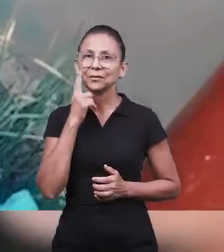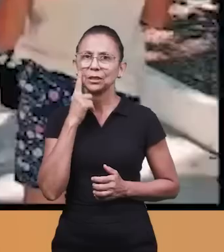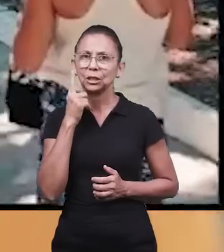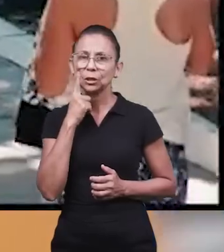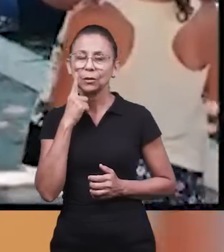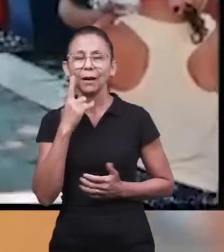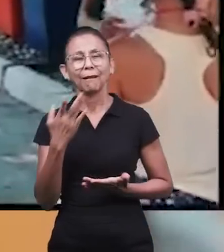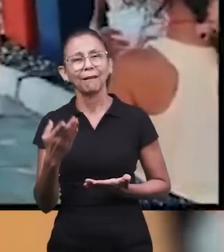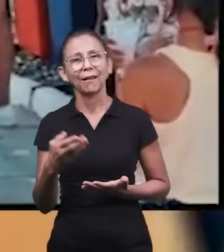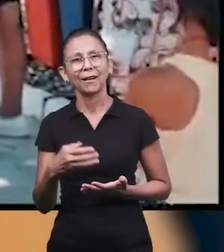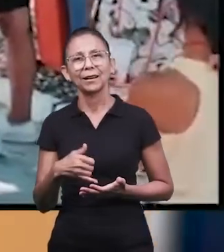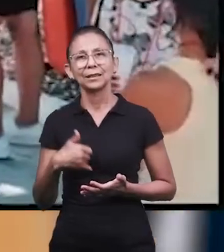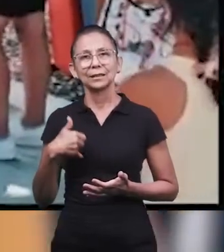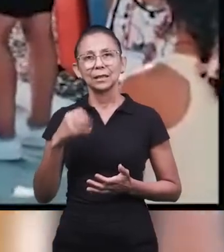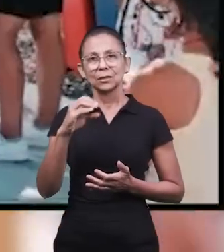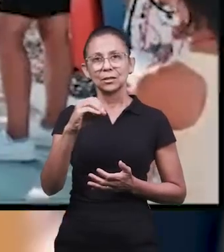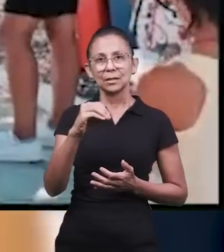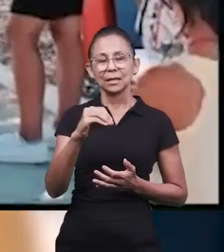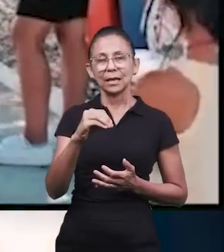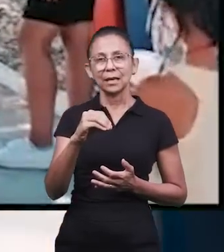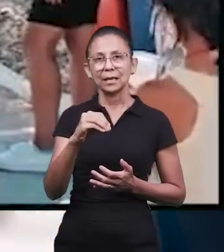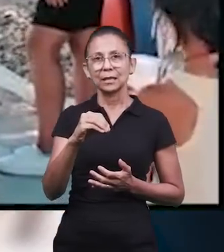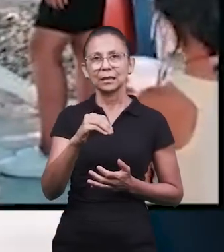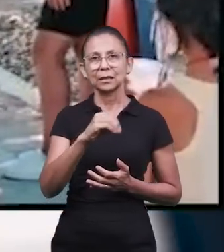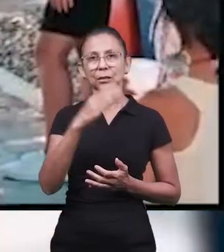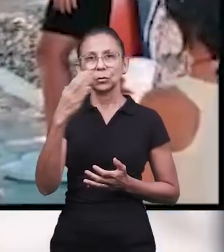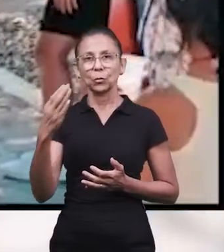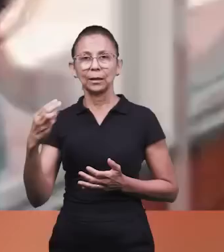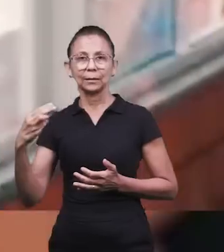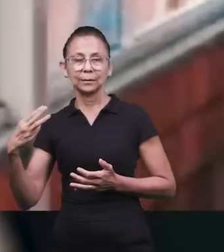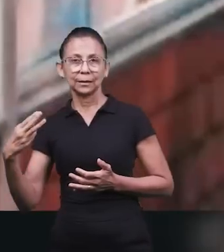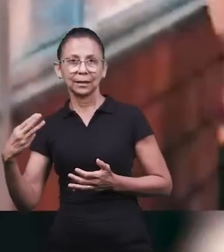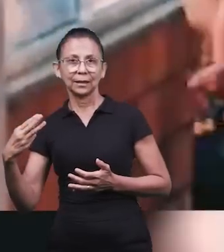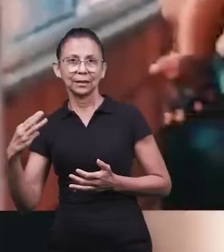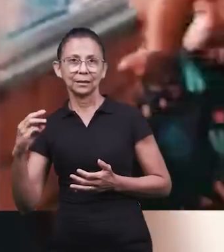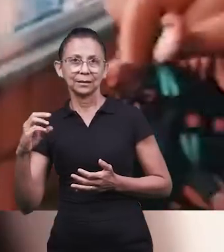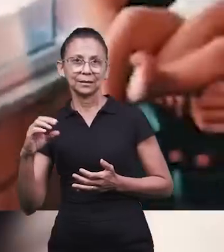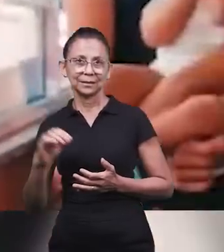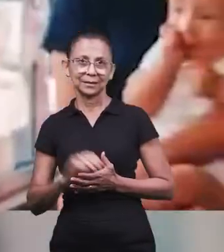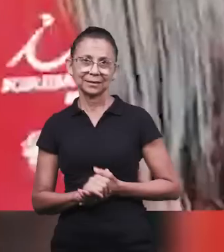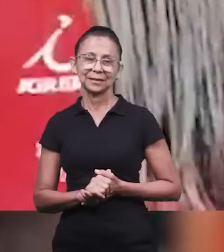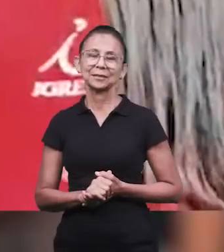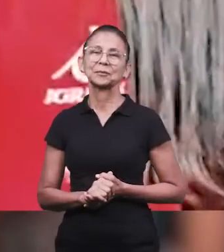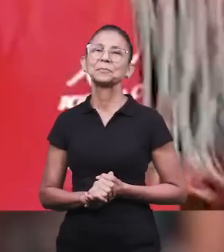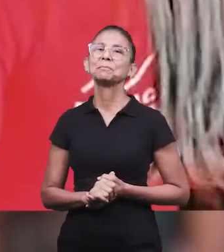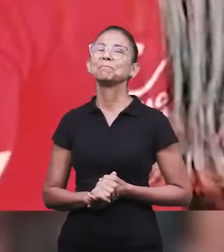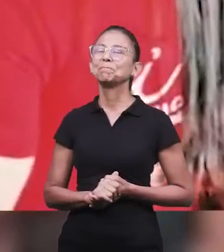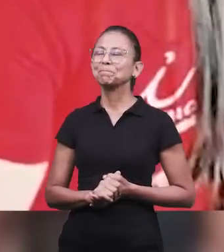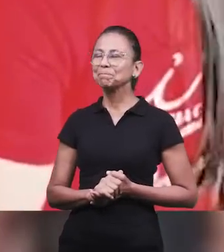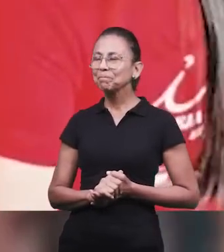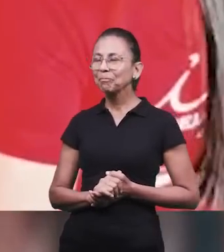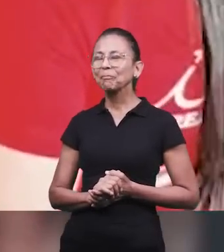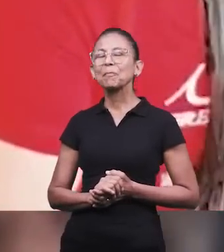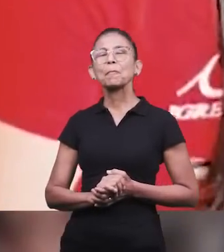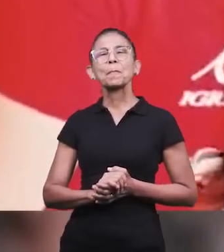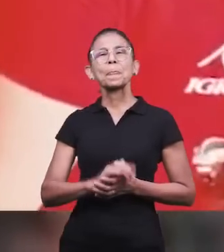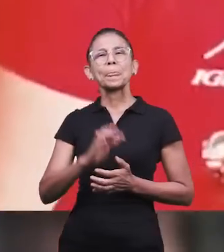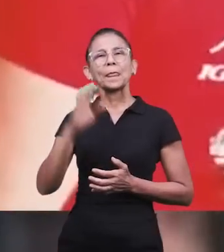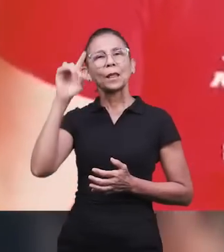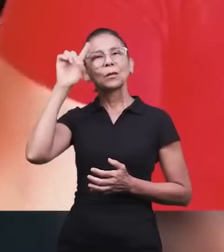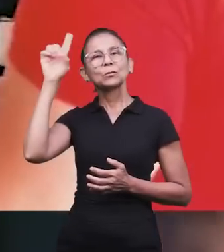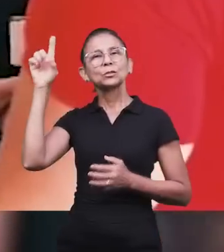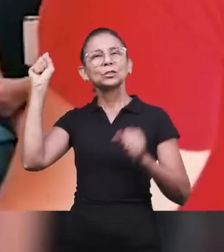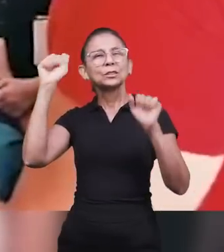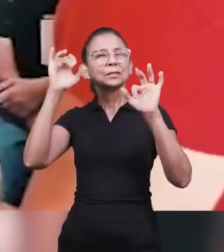classe de 0 a 3 anos que tiveram participação efetiva neste seminário. Foi um dia de muitas bênçãos,